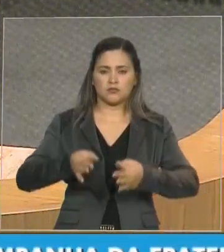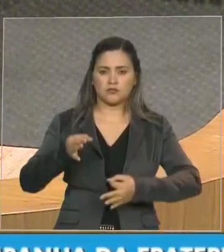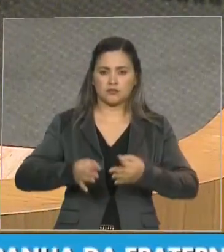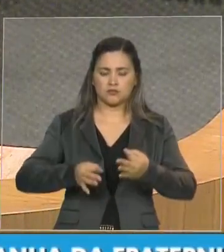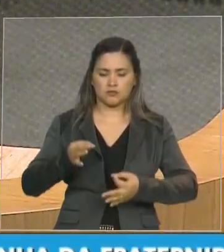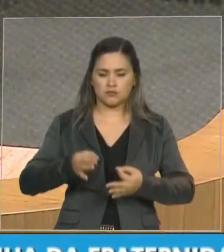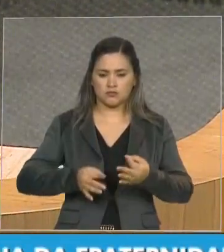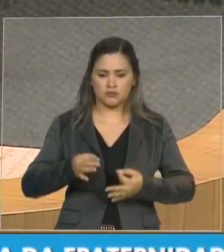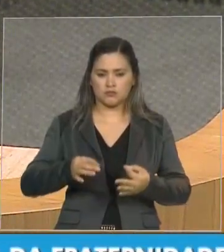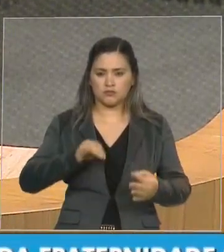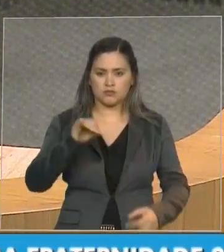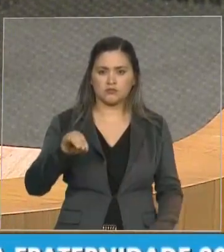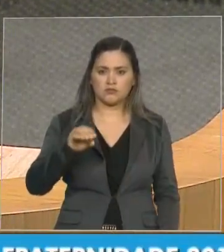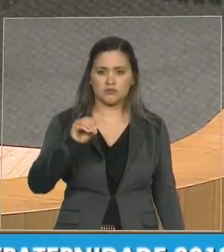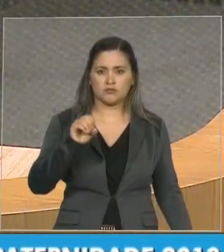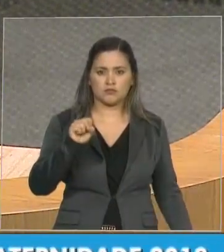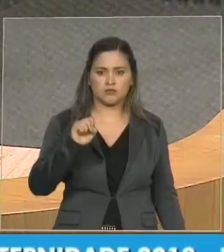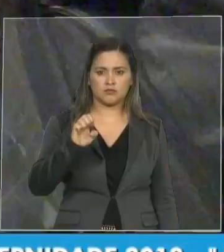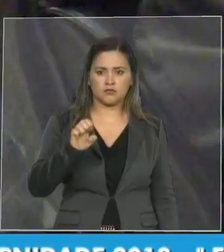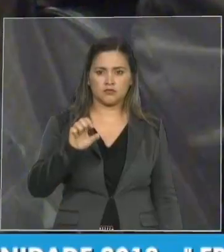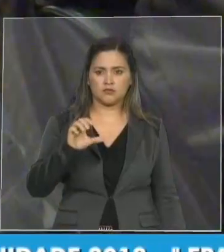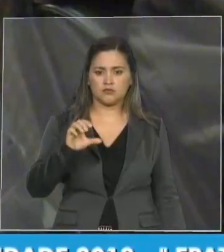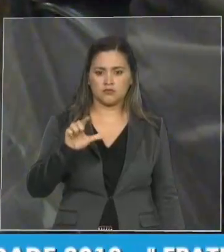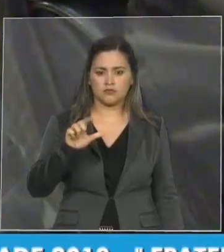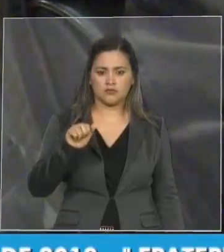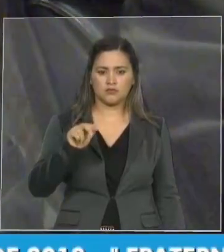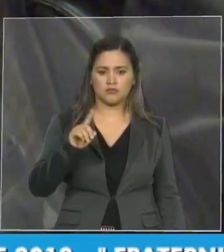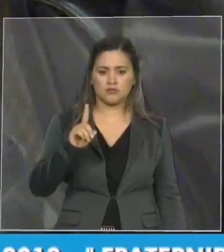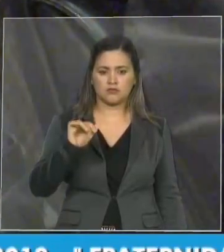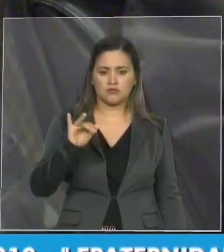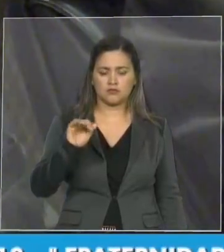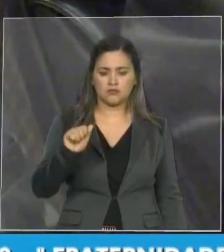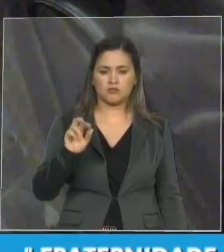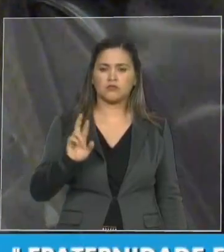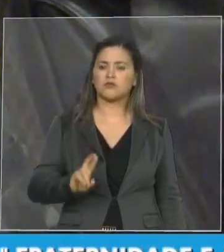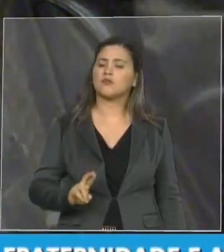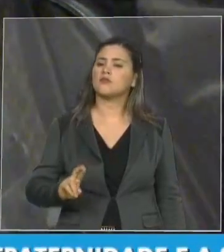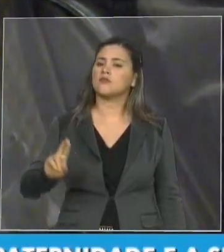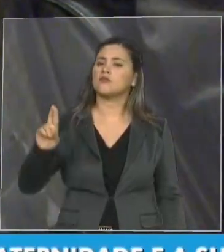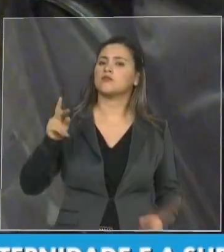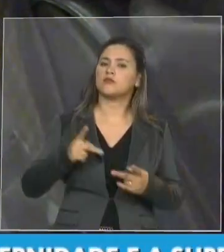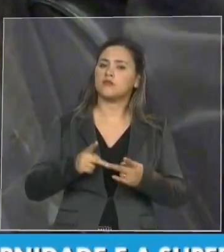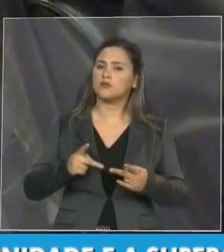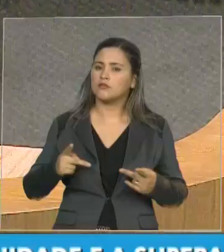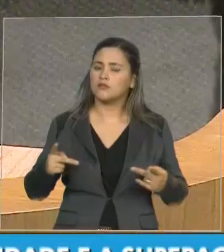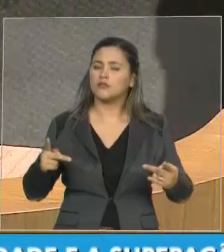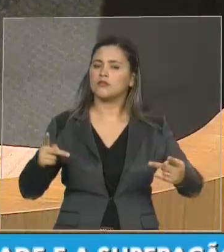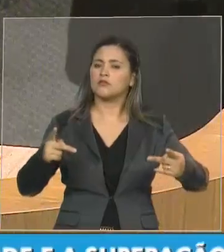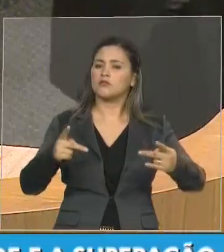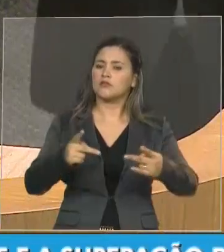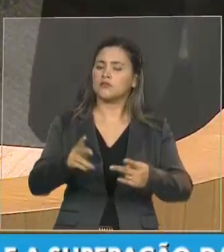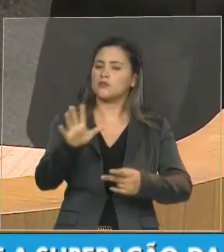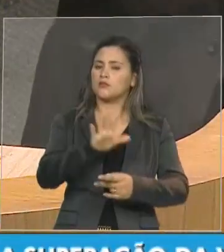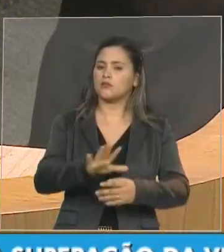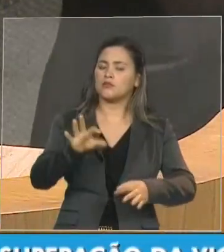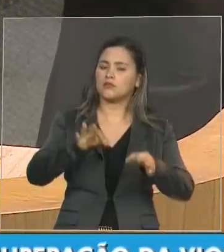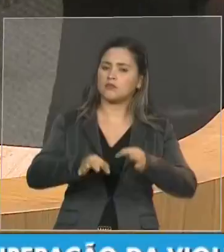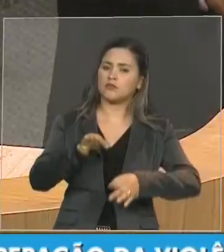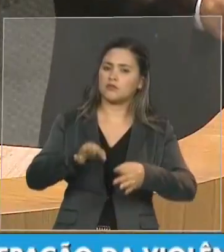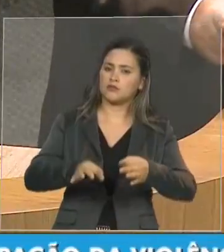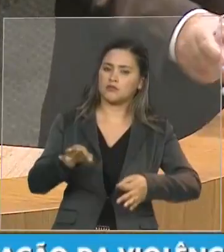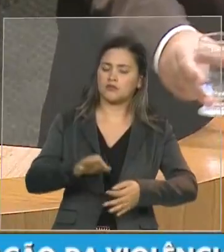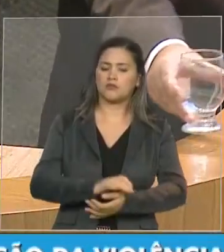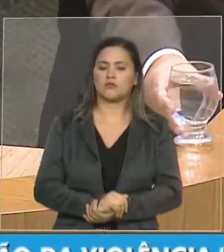ato representando o procurador-geral de justiça, Dr. Luiz Gonzaga Martins. Quero saudar o senhor Delcio